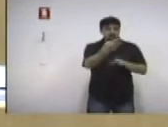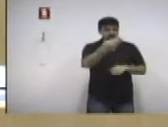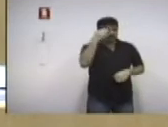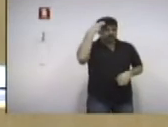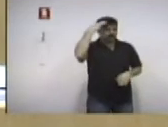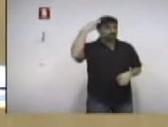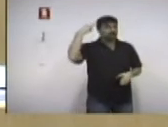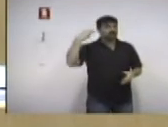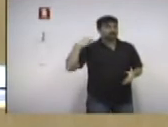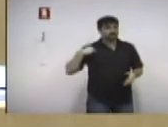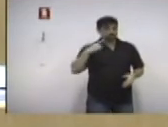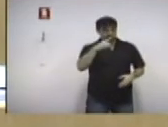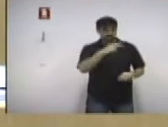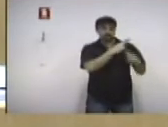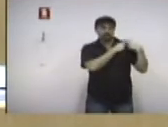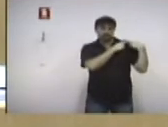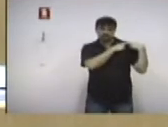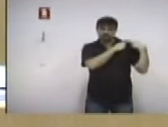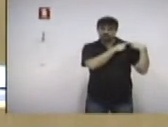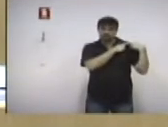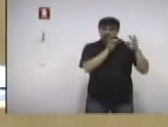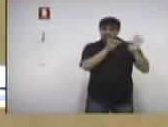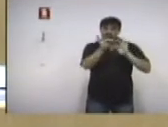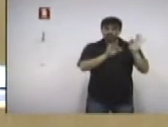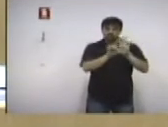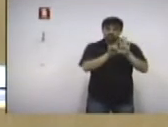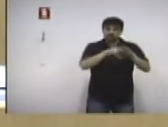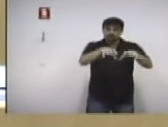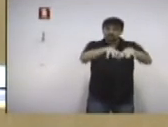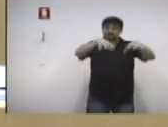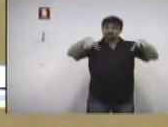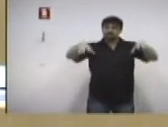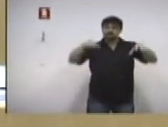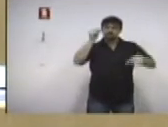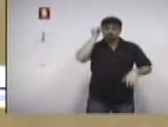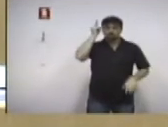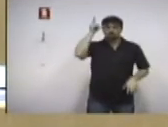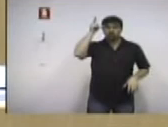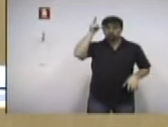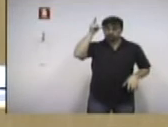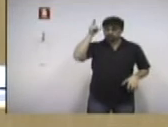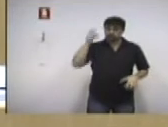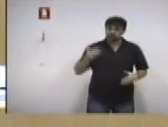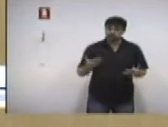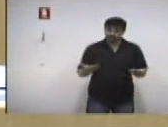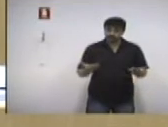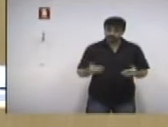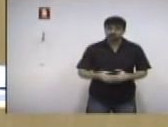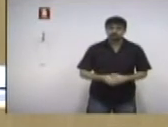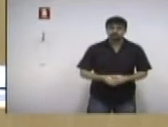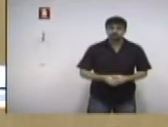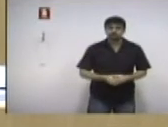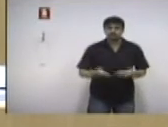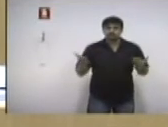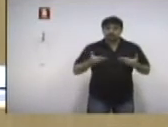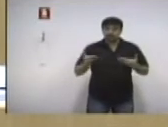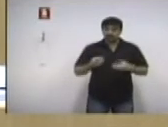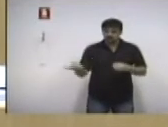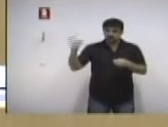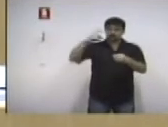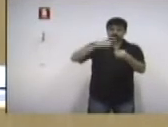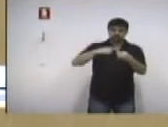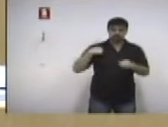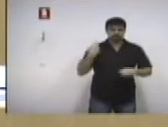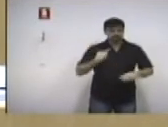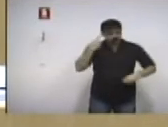foi diretora na cultura e tudo isso vindo agora nesse contexto sendo